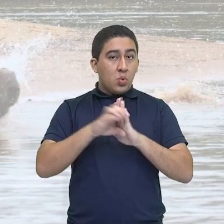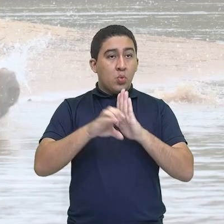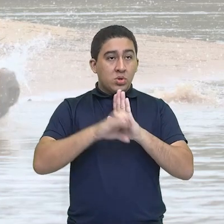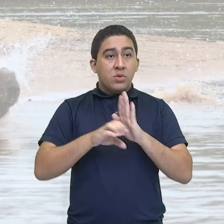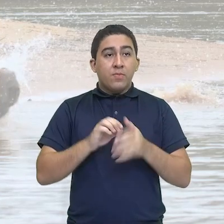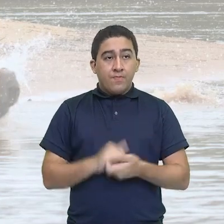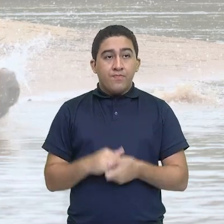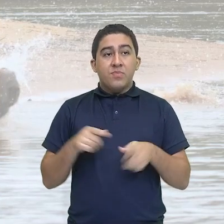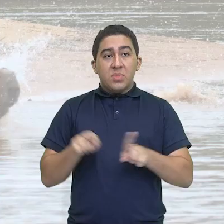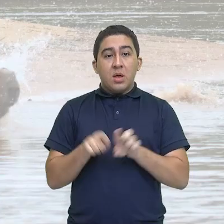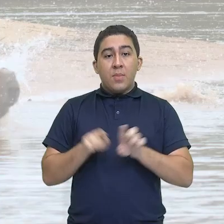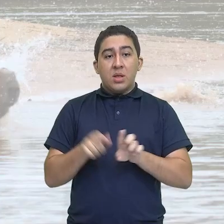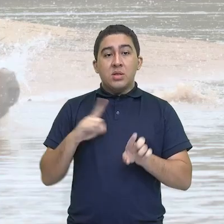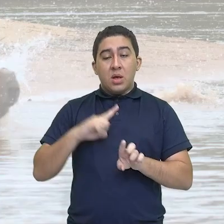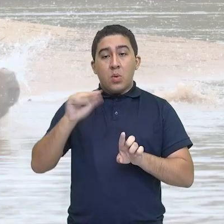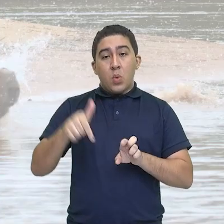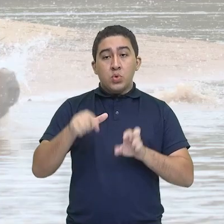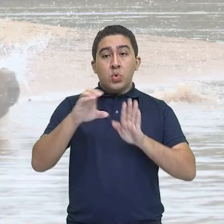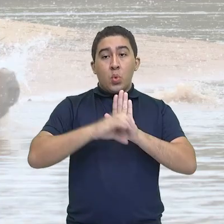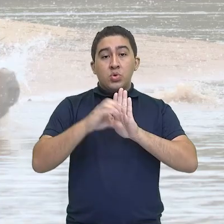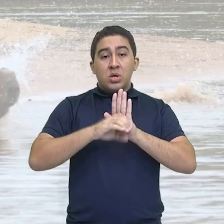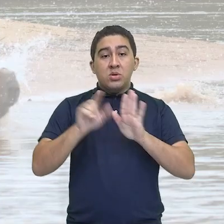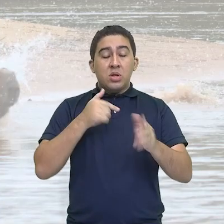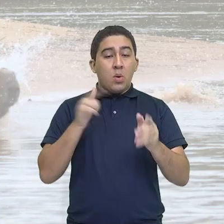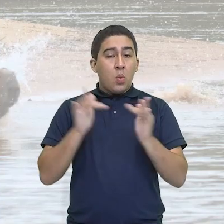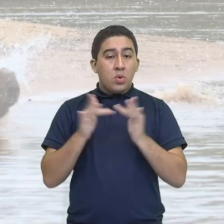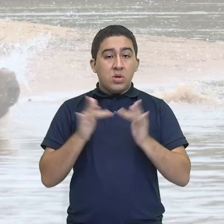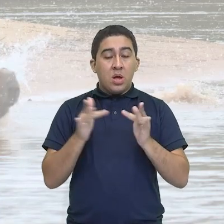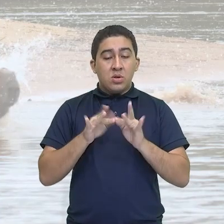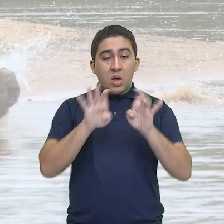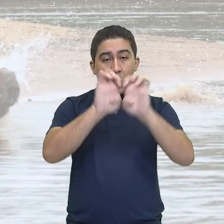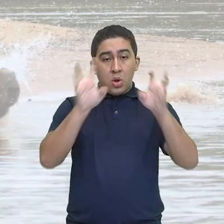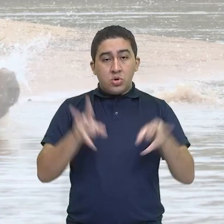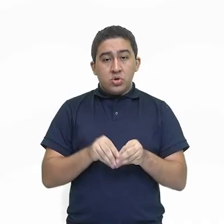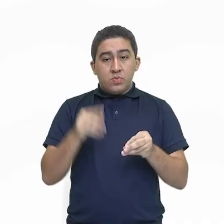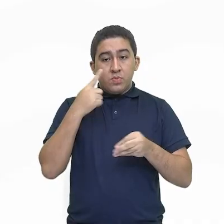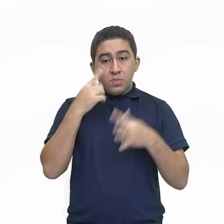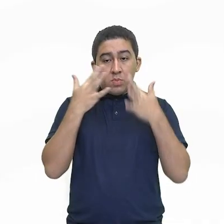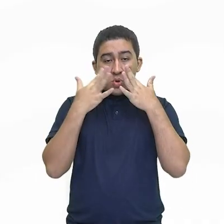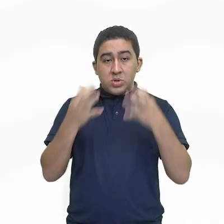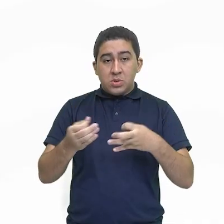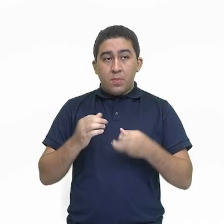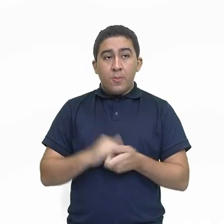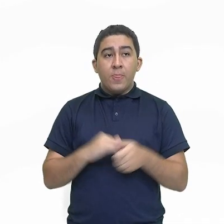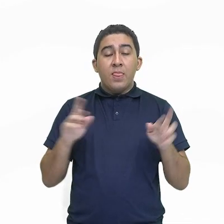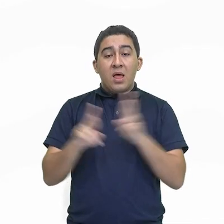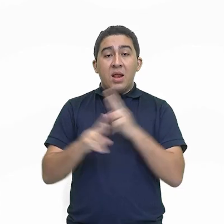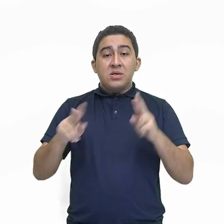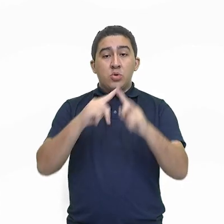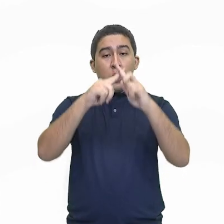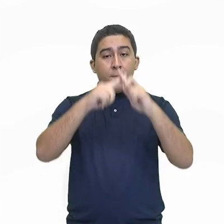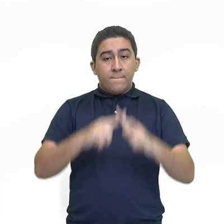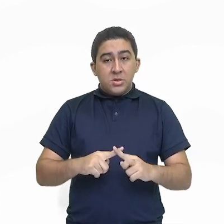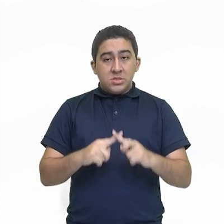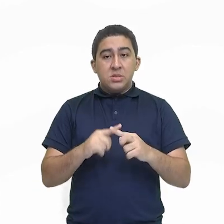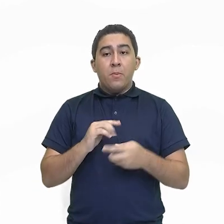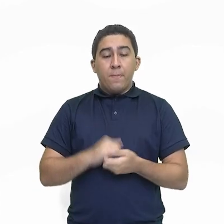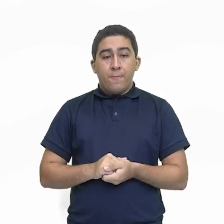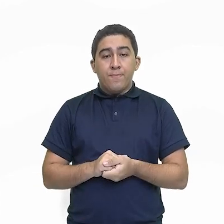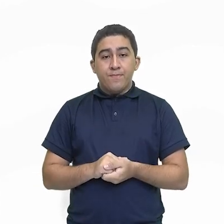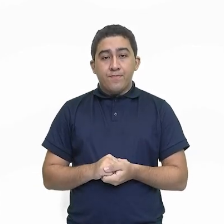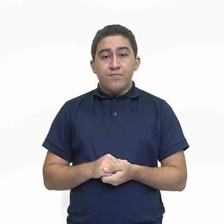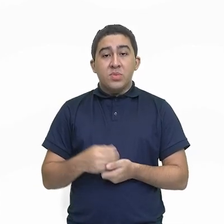temos também aí outros conceitos das interações ecológicas. Vejam, relações ecológicas de competição.